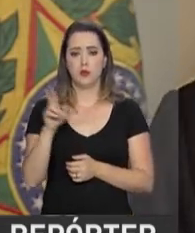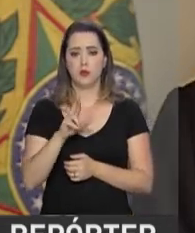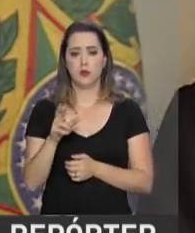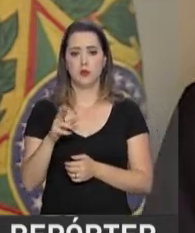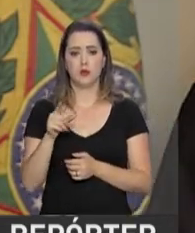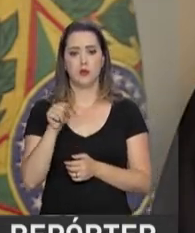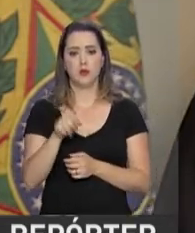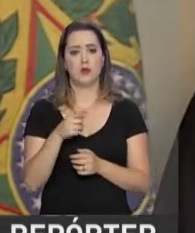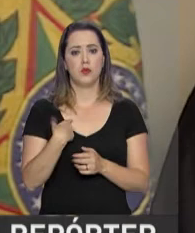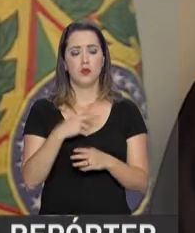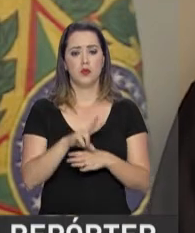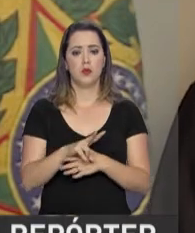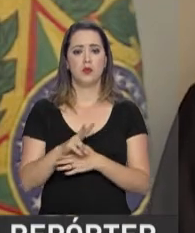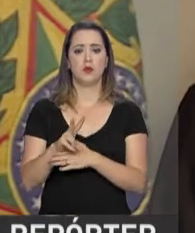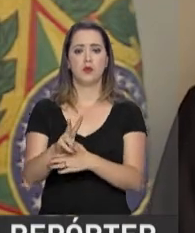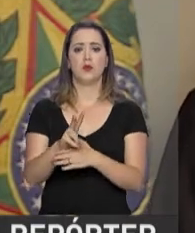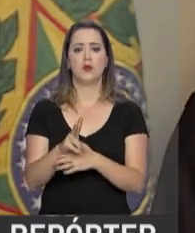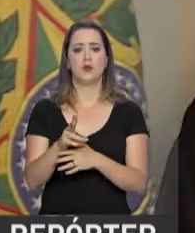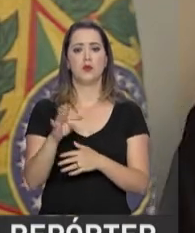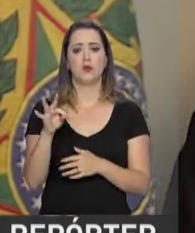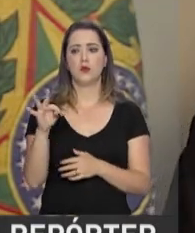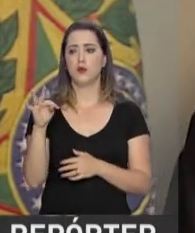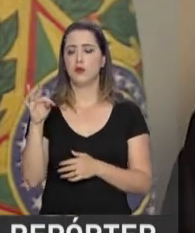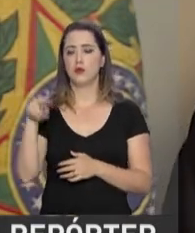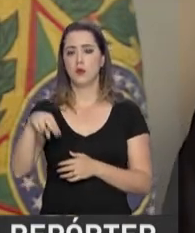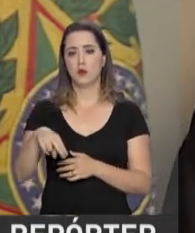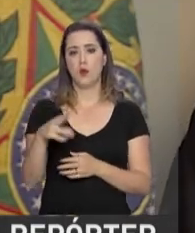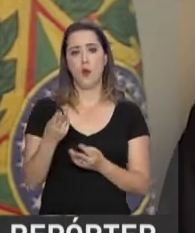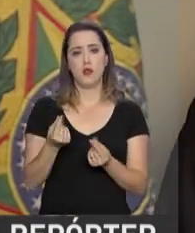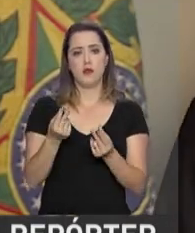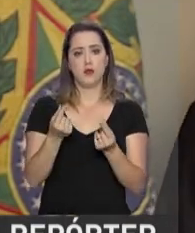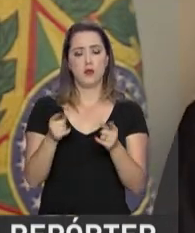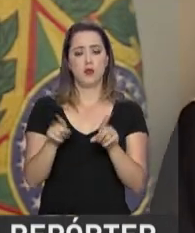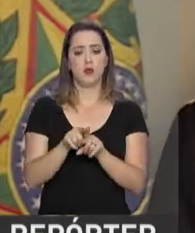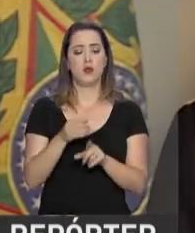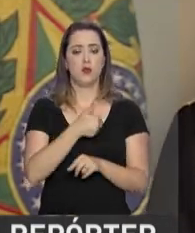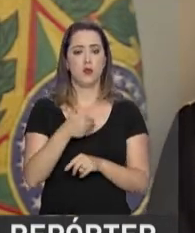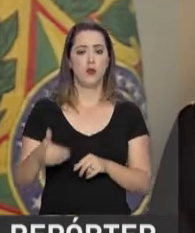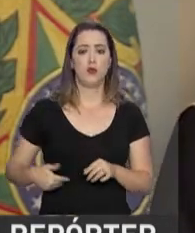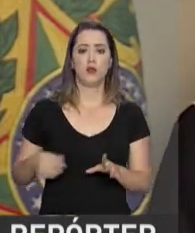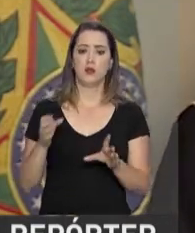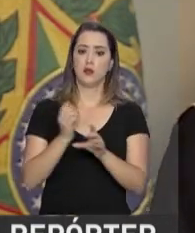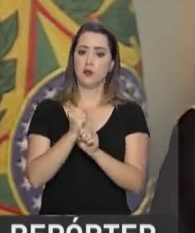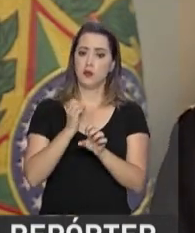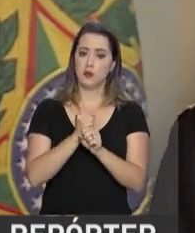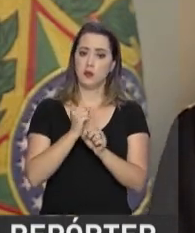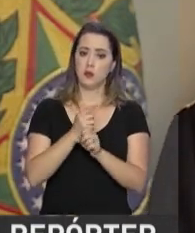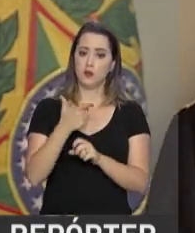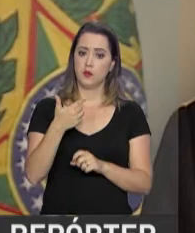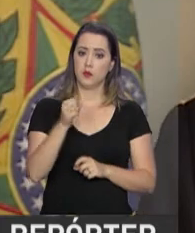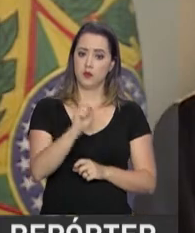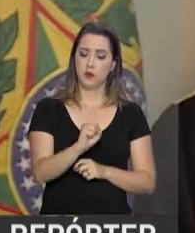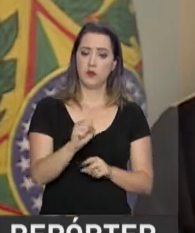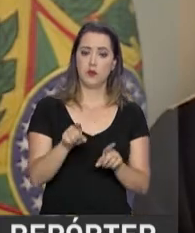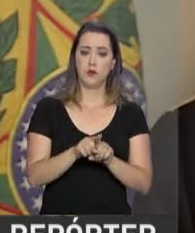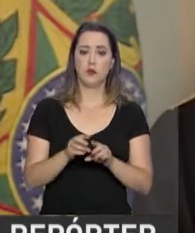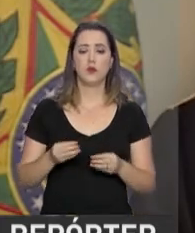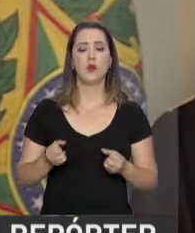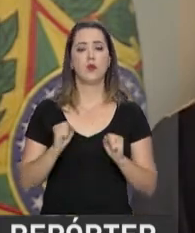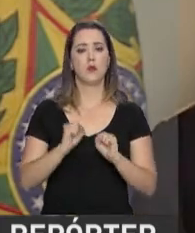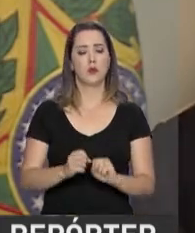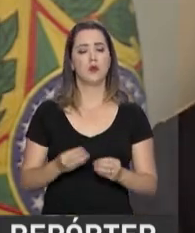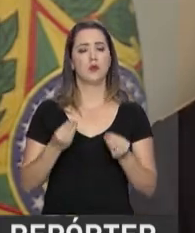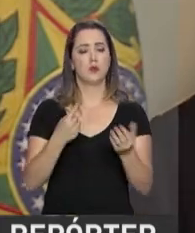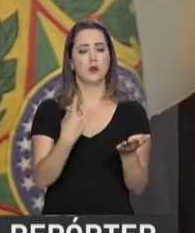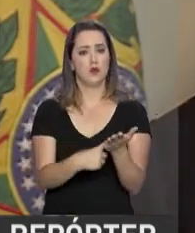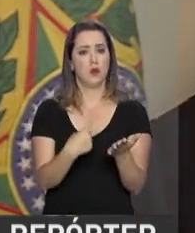banco empréstimos com o tesouro com esses recursos o governo fecha as contas de 2018 e garante o